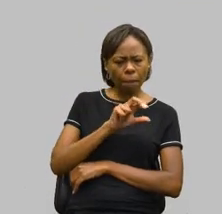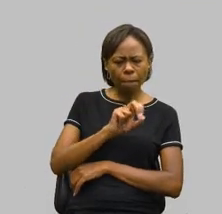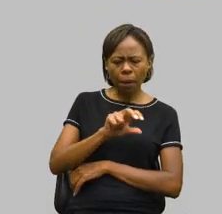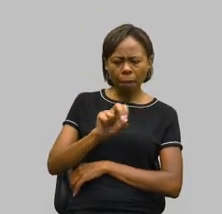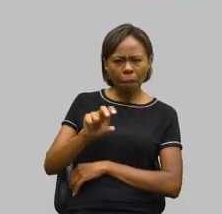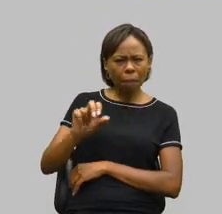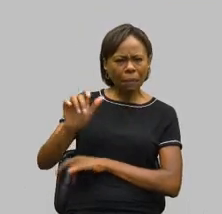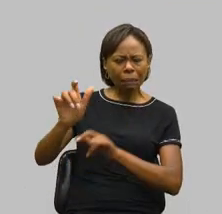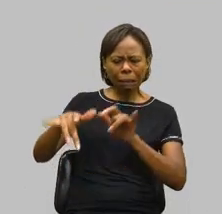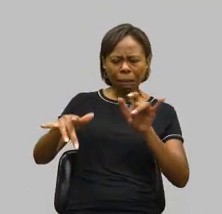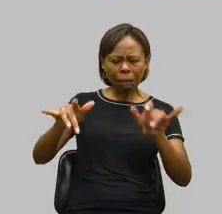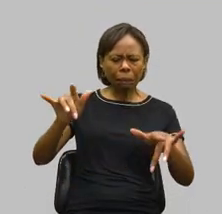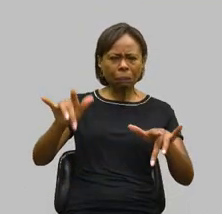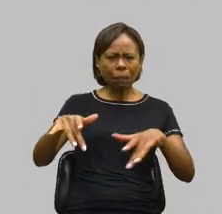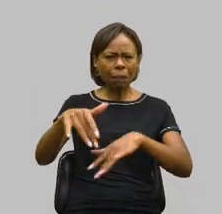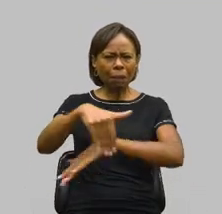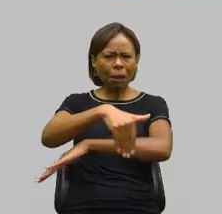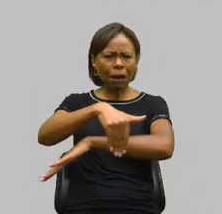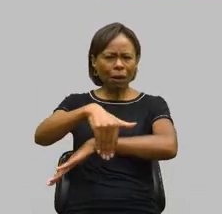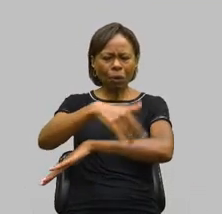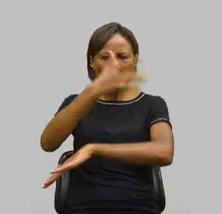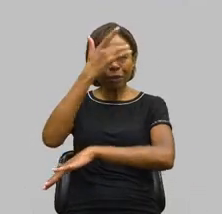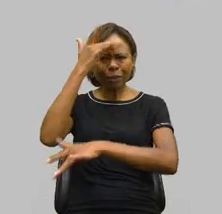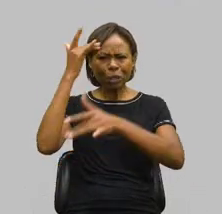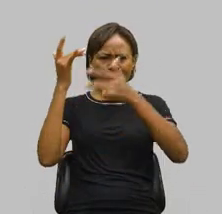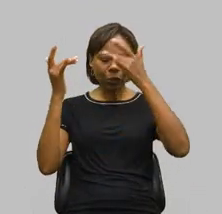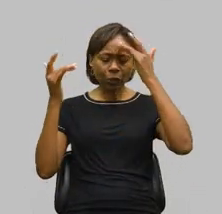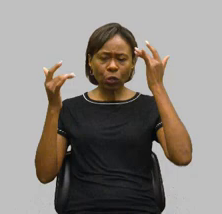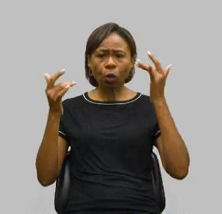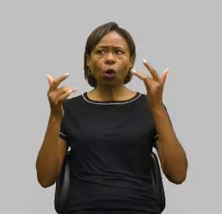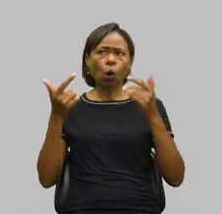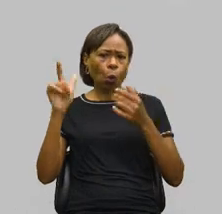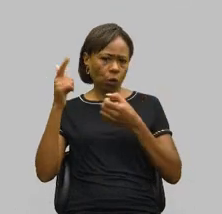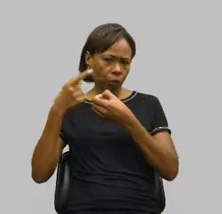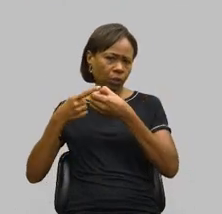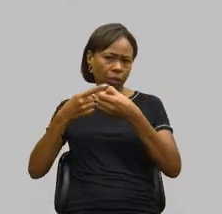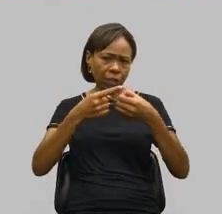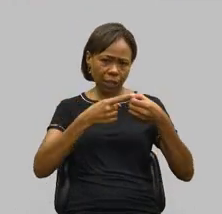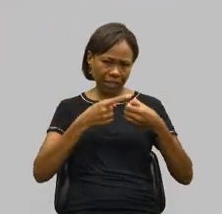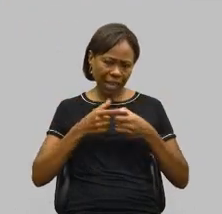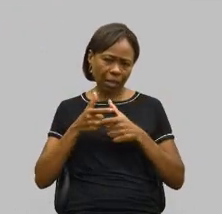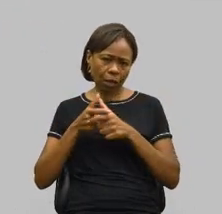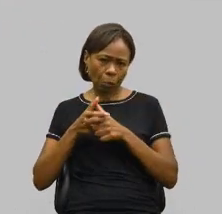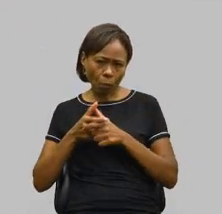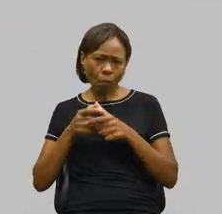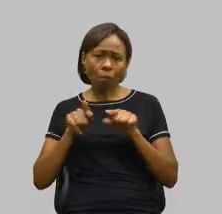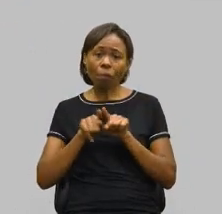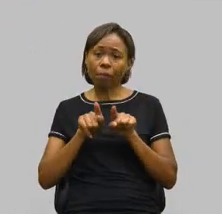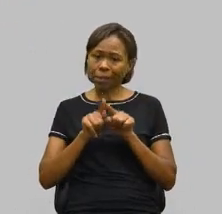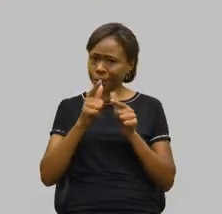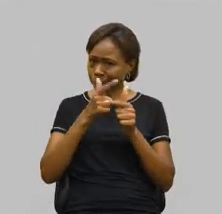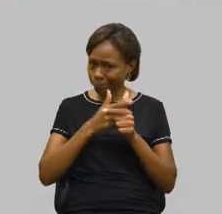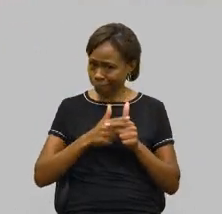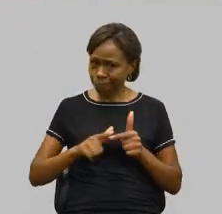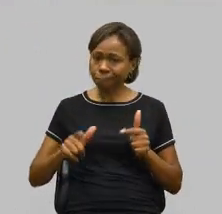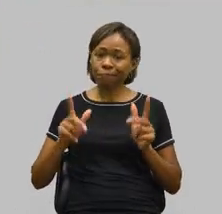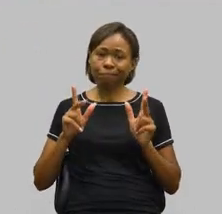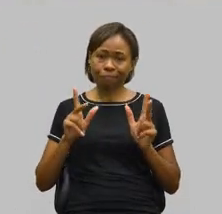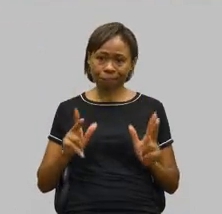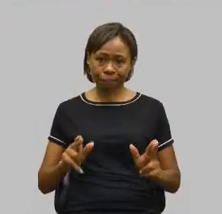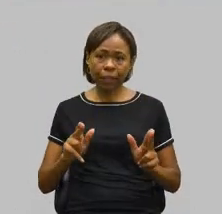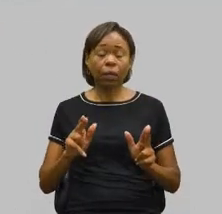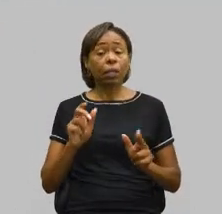rua na minha cidade o cenário também é igual eu acredito que nas médias cidades todas a gente tem enfrentado esse problema então eu acredito que se você